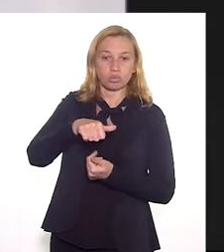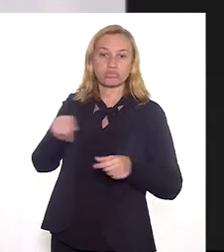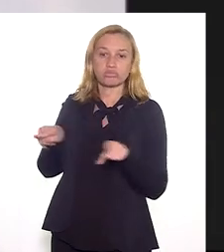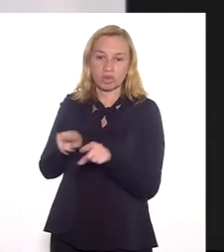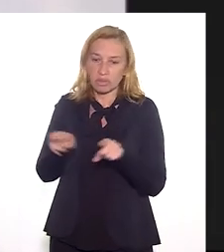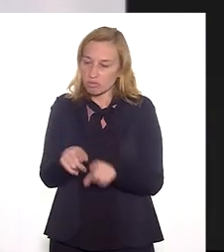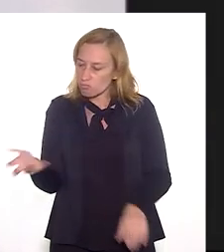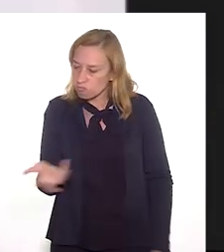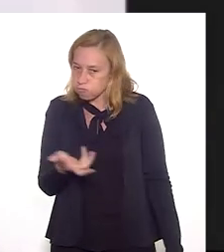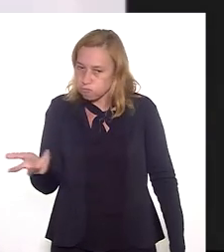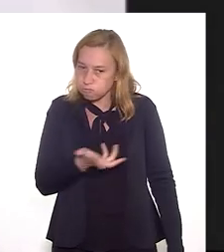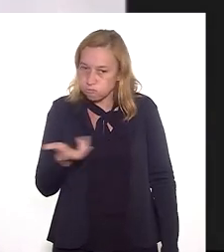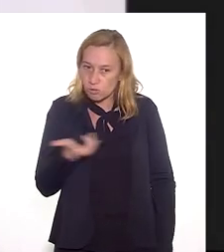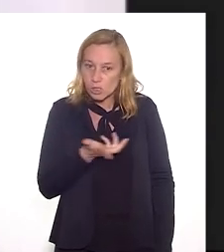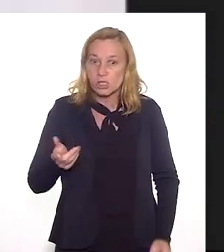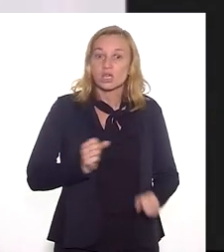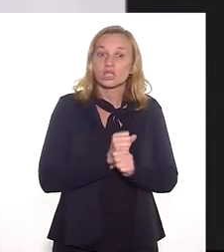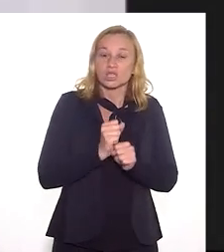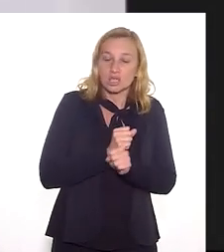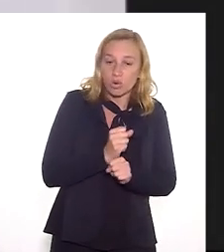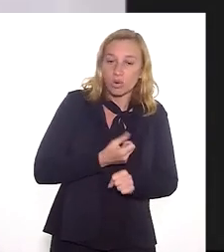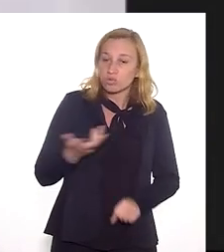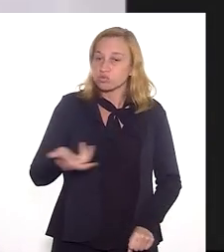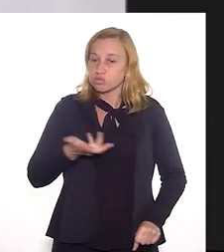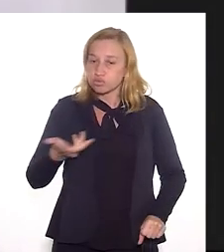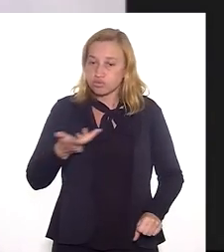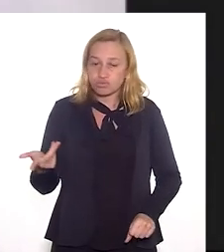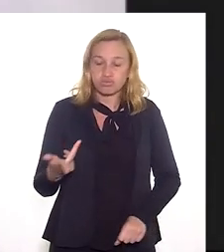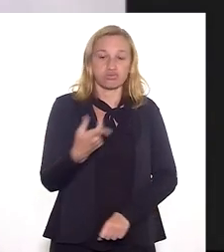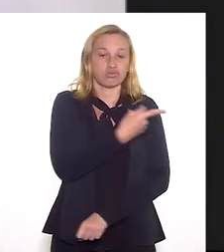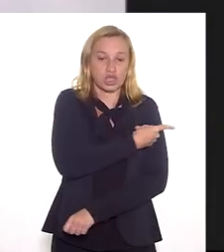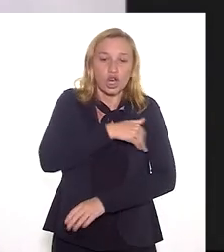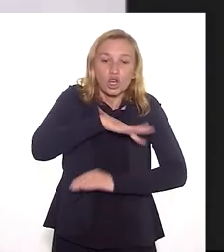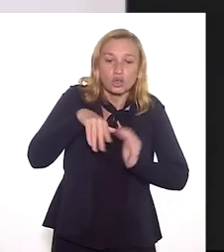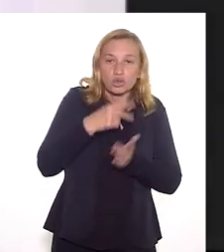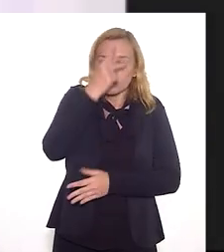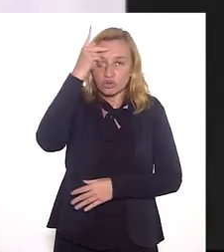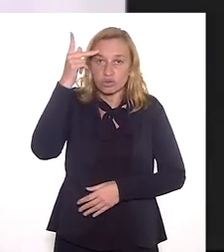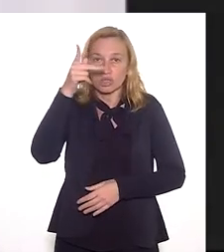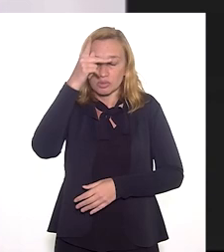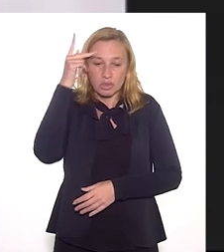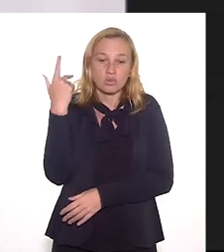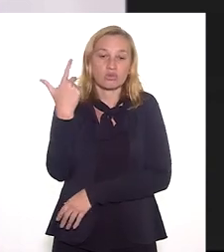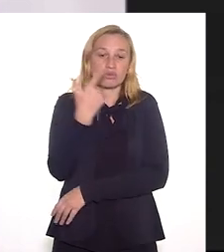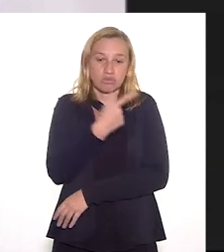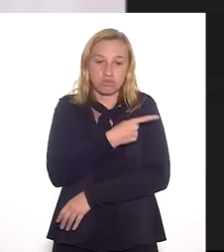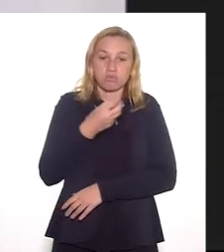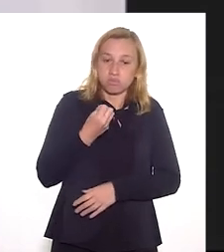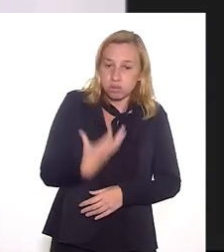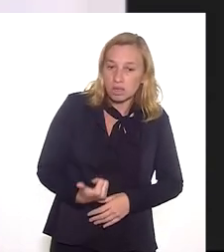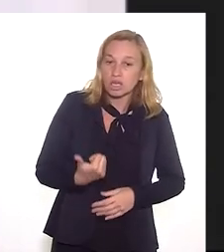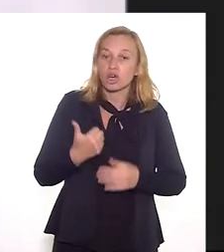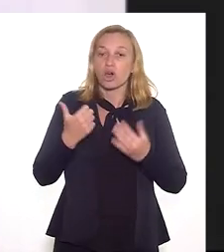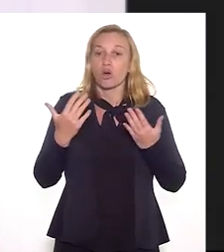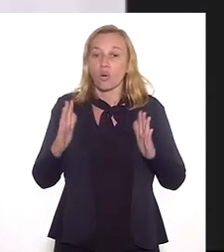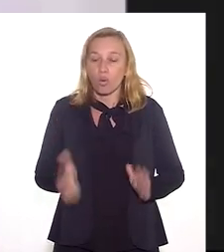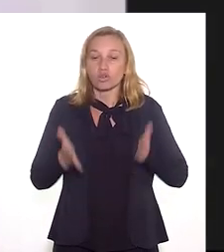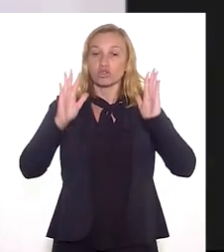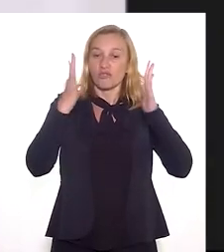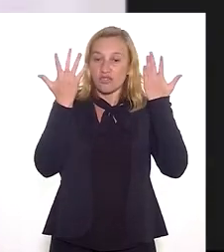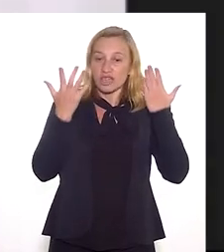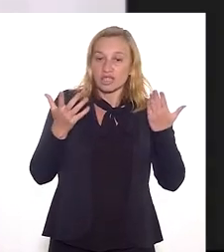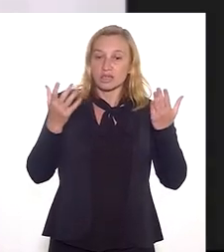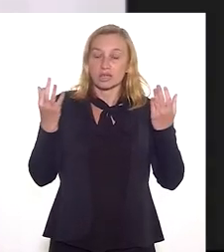mundo. A gente vê que o mundo também está correndo atrás. Eu acho que vai ser um ano de correr atrás dessa vacina, de todo mundo estar vacinado, está todo mundo